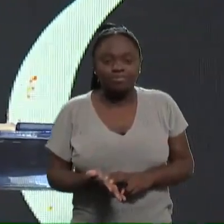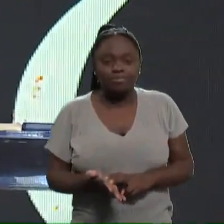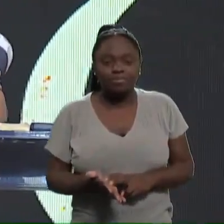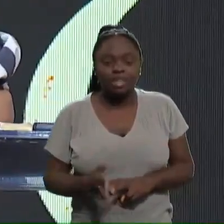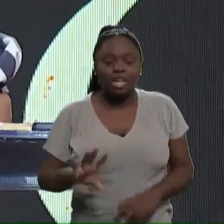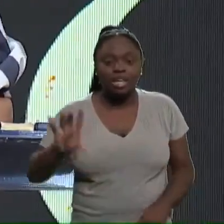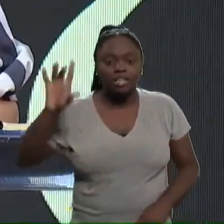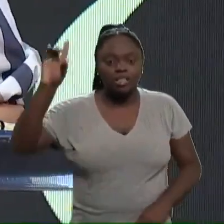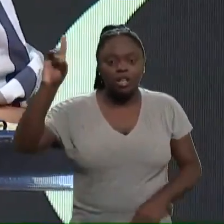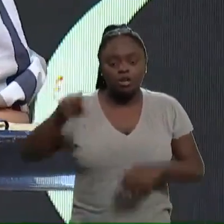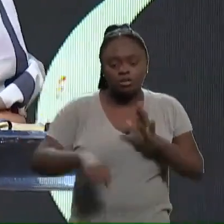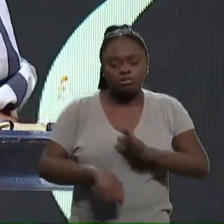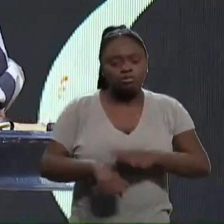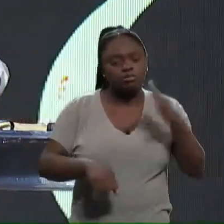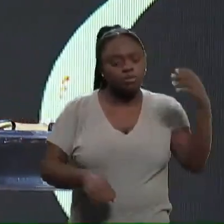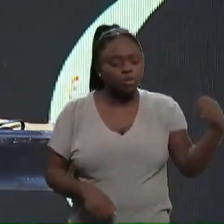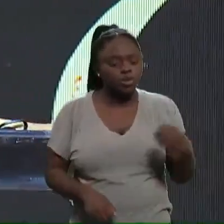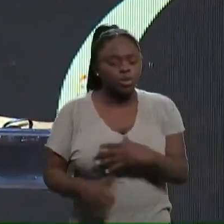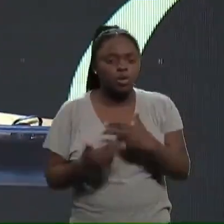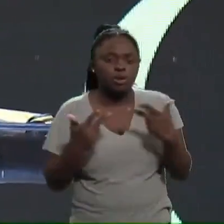Deus está fazendo algo novo.